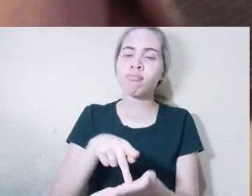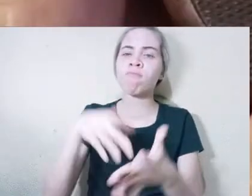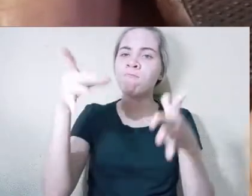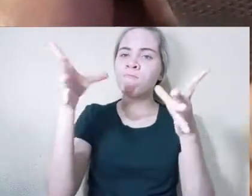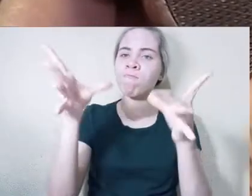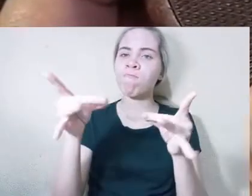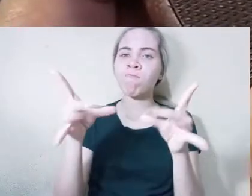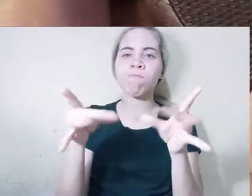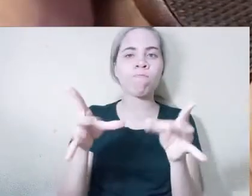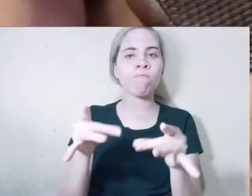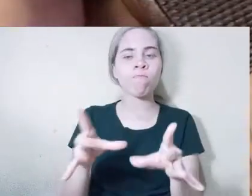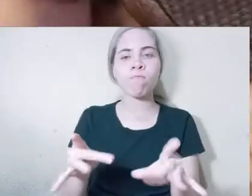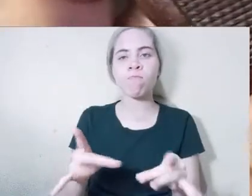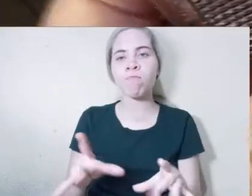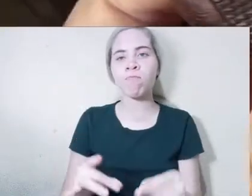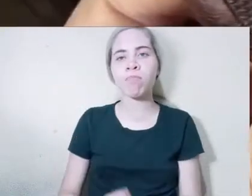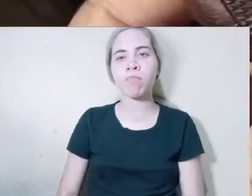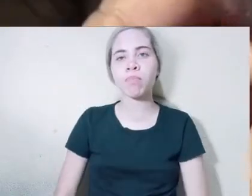Um detalhe desses.